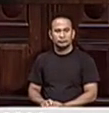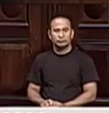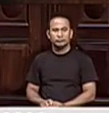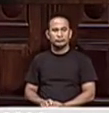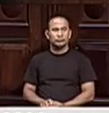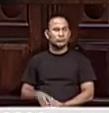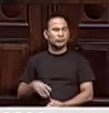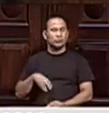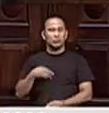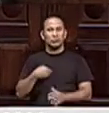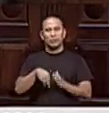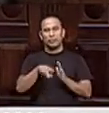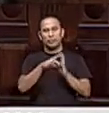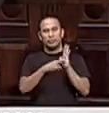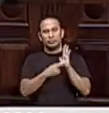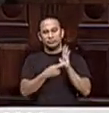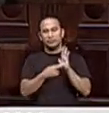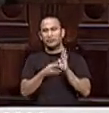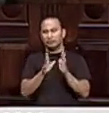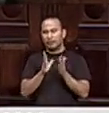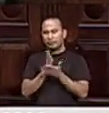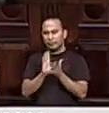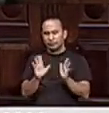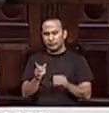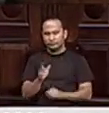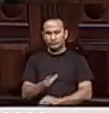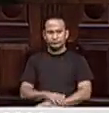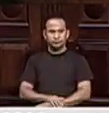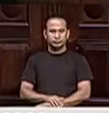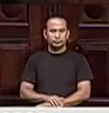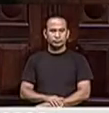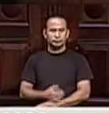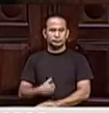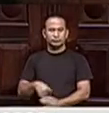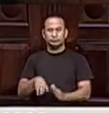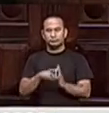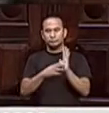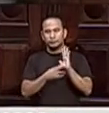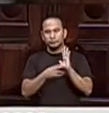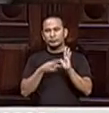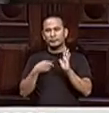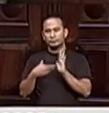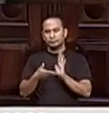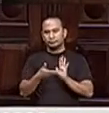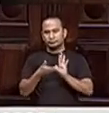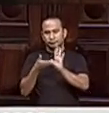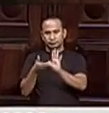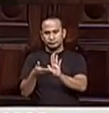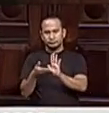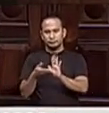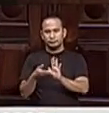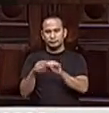O relator, vou concluir, senhor presidente, ao encaminhar a esta casa,